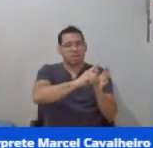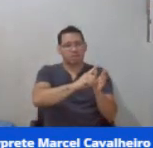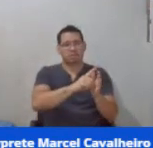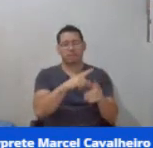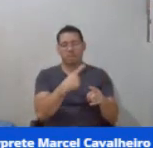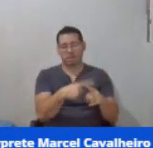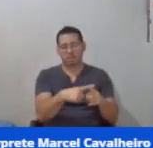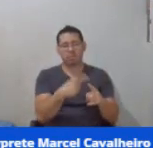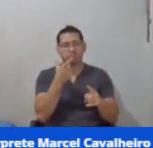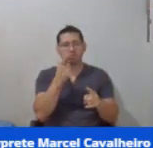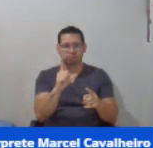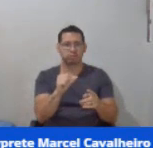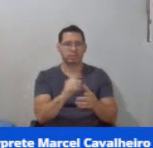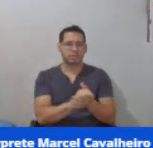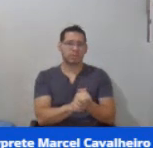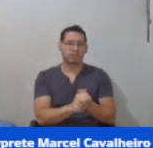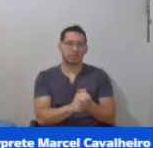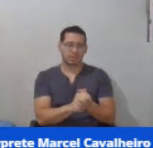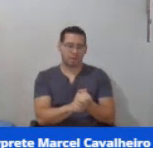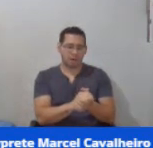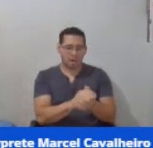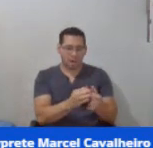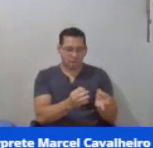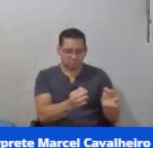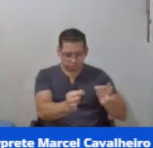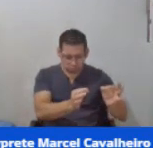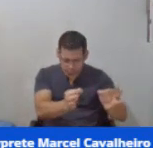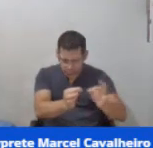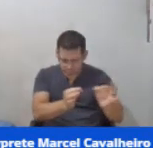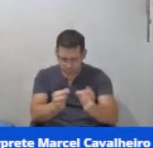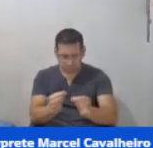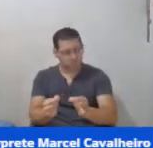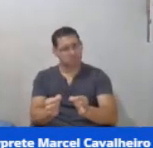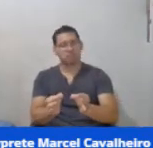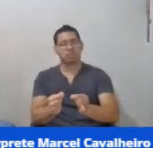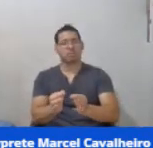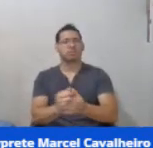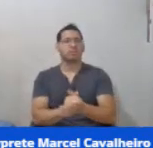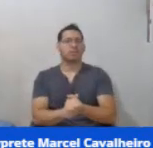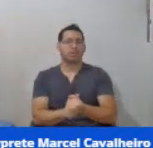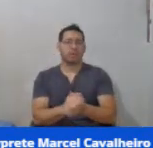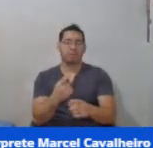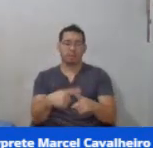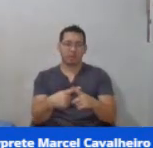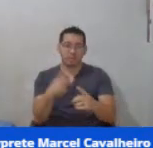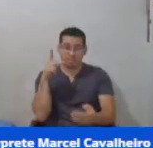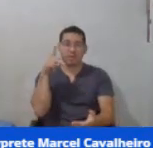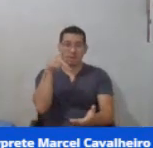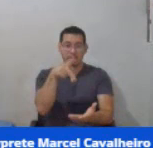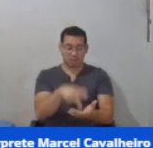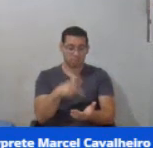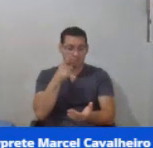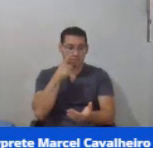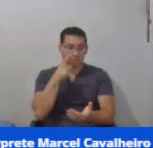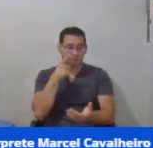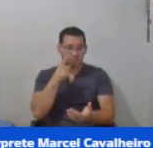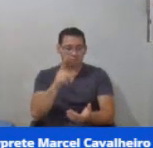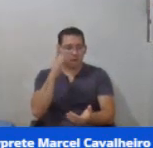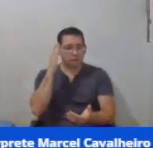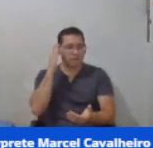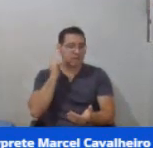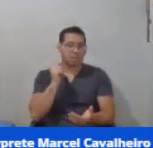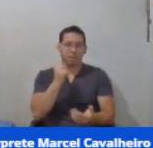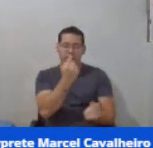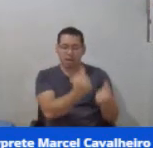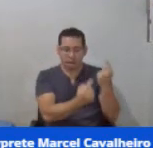né, mais do que calibrados esses itens, eles sejam validados mesmo, né, nessa configuração de item,